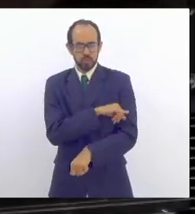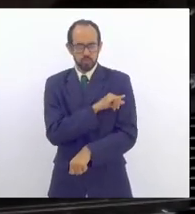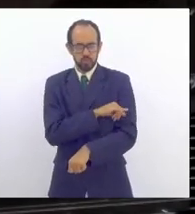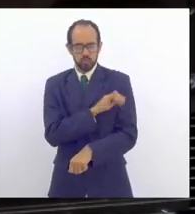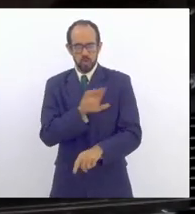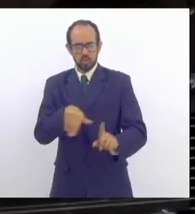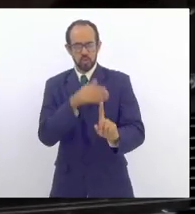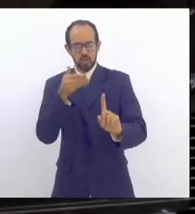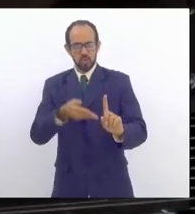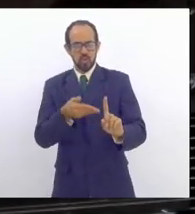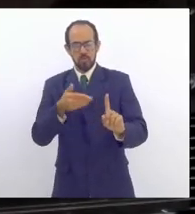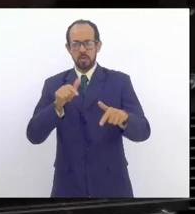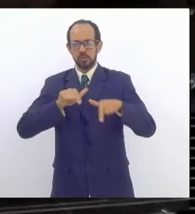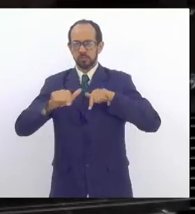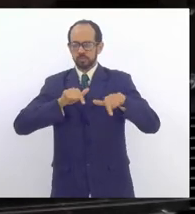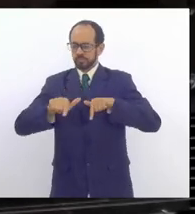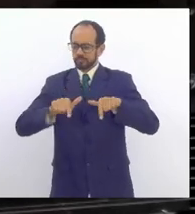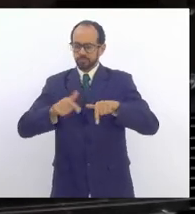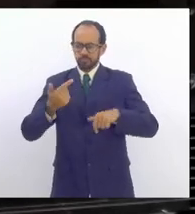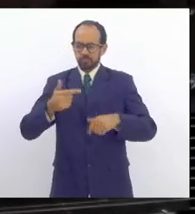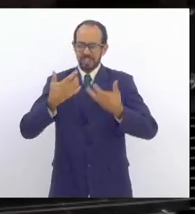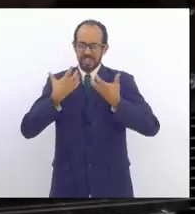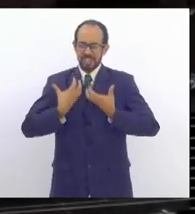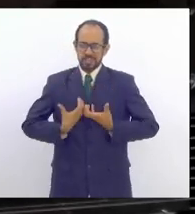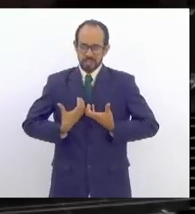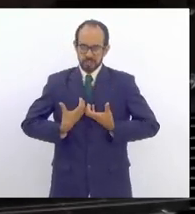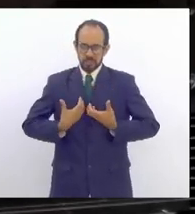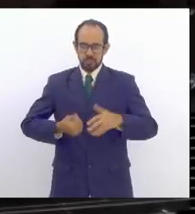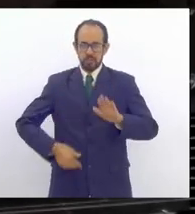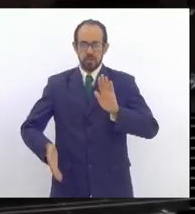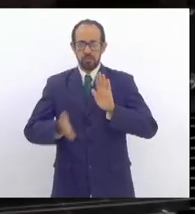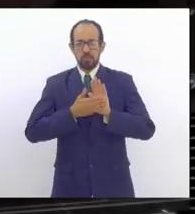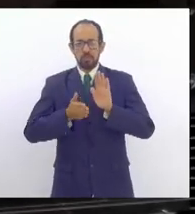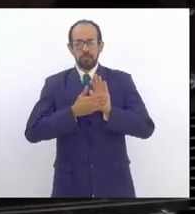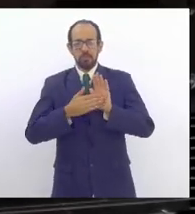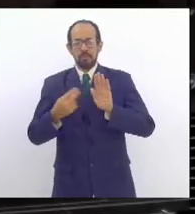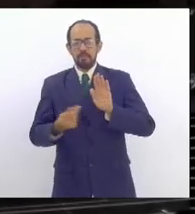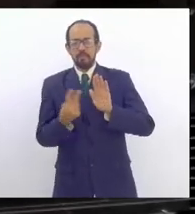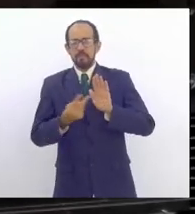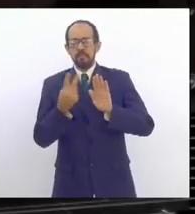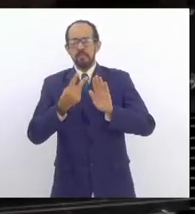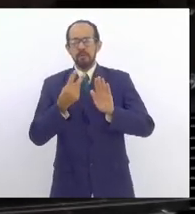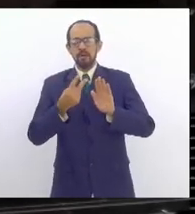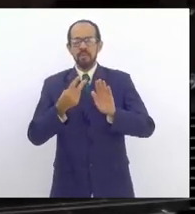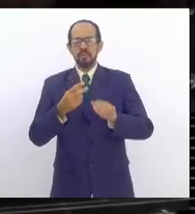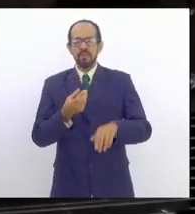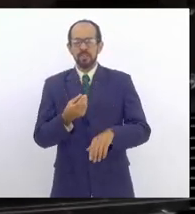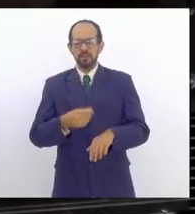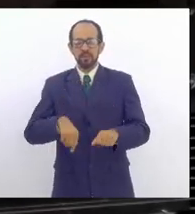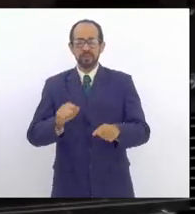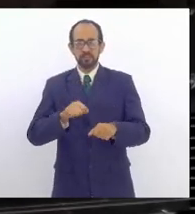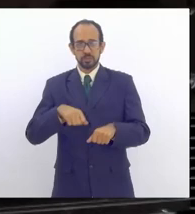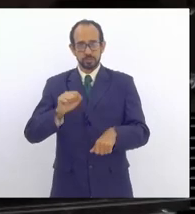pelo trabalho incansável e meu compromisso de valorização do capital humano e de novos investimentos